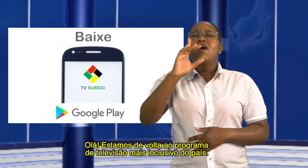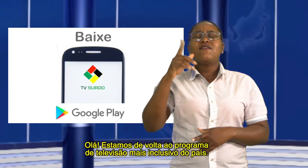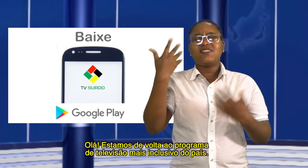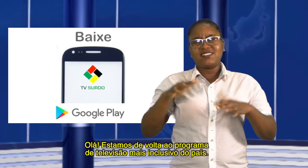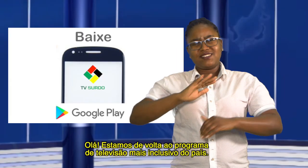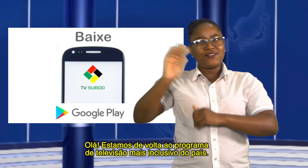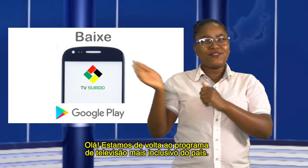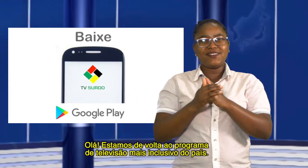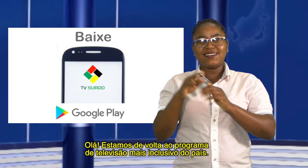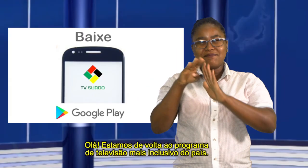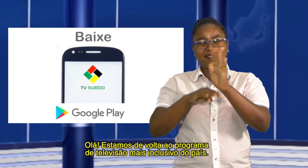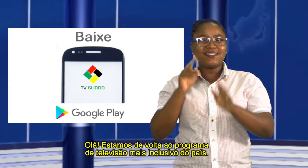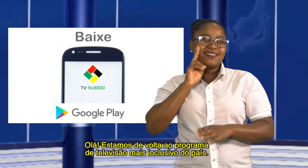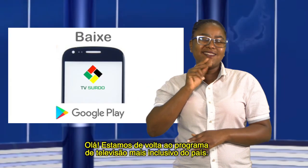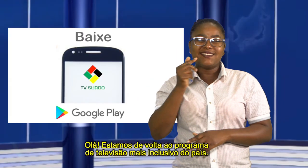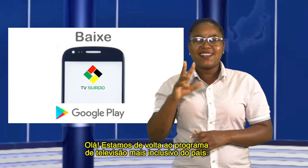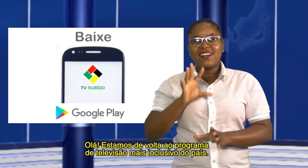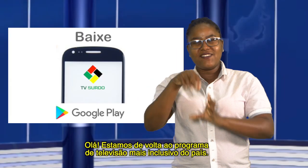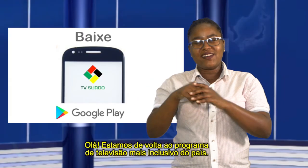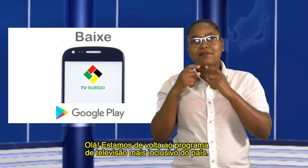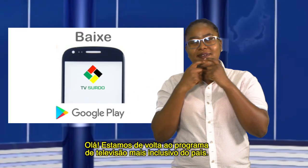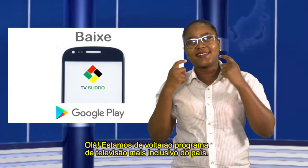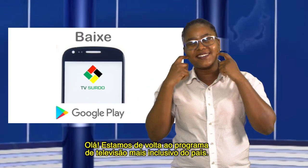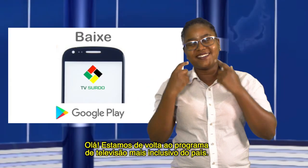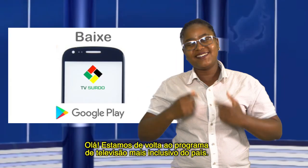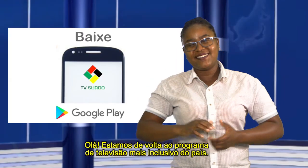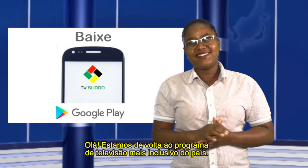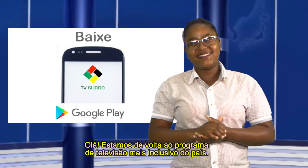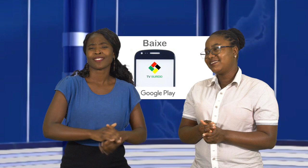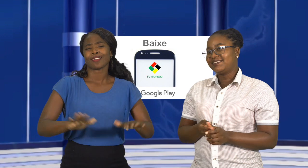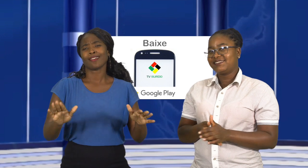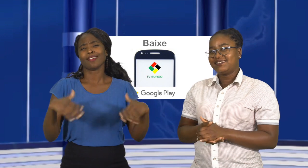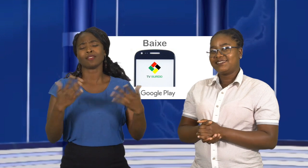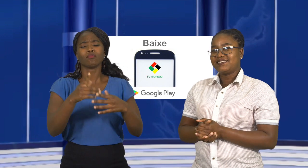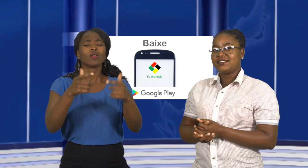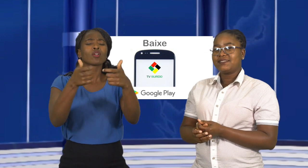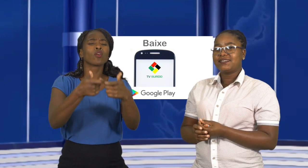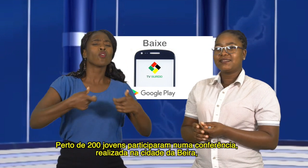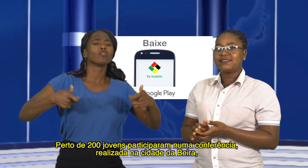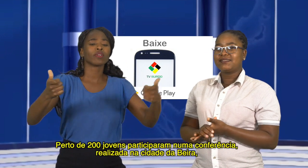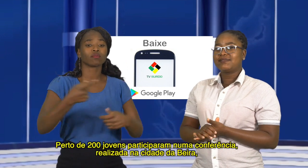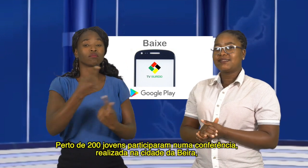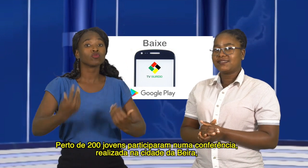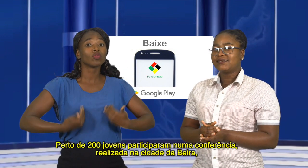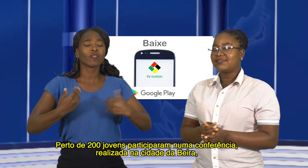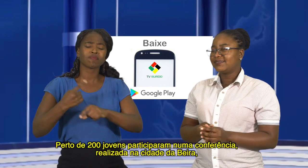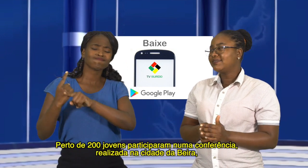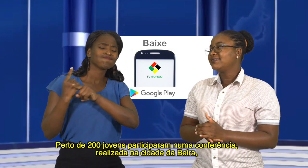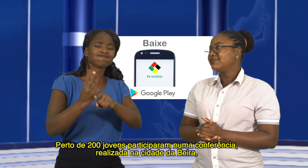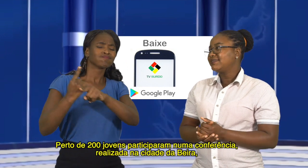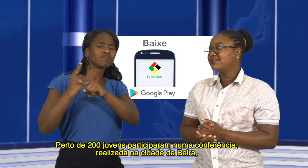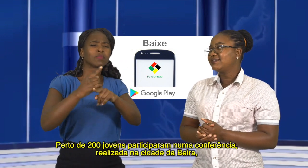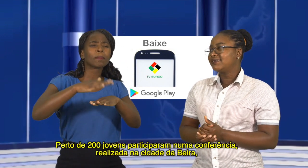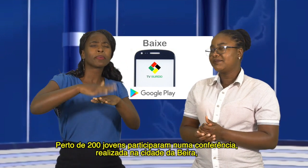Olá, estamos de volta ao programa de televisão mais inclusivo do país. Perto de 2 mil